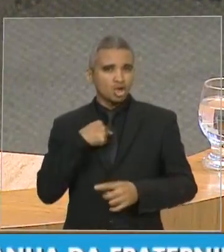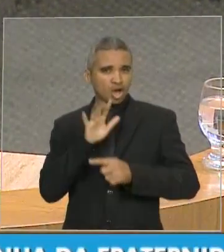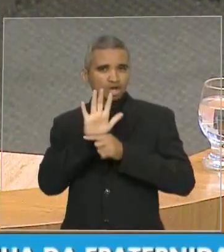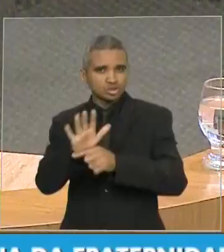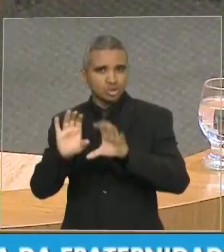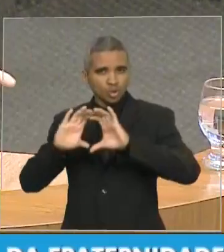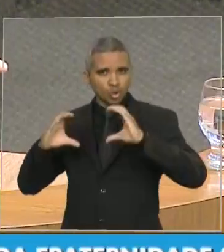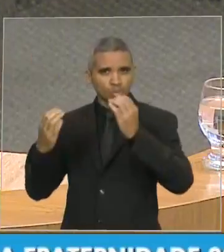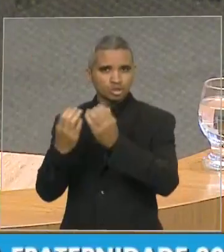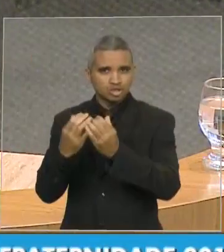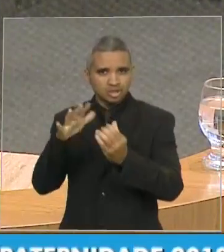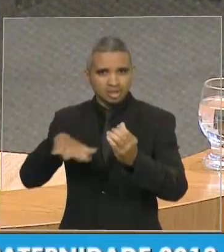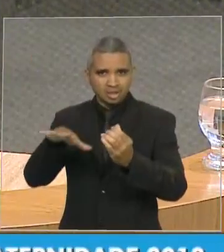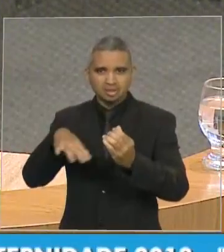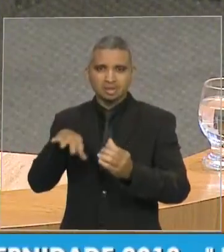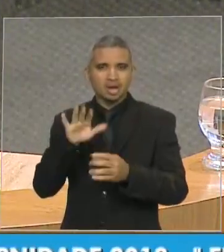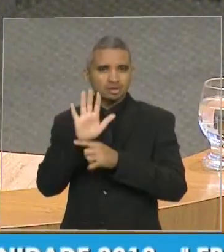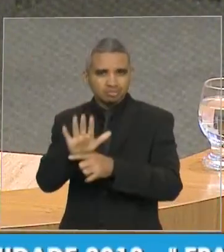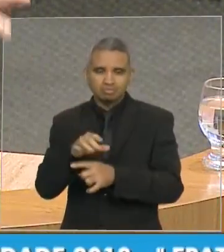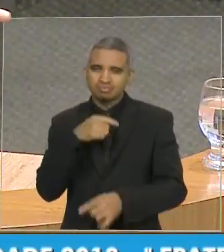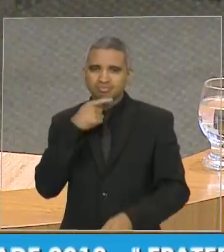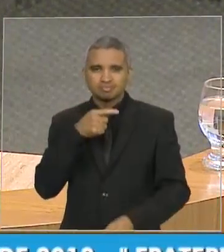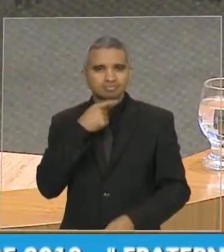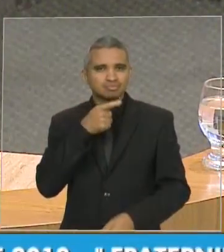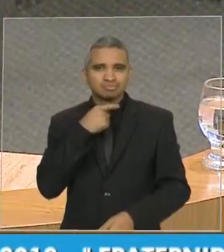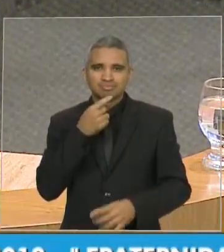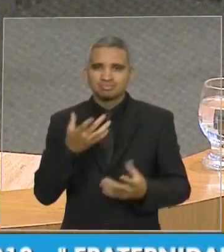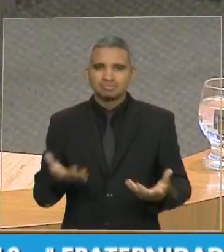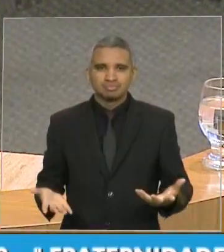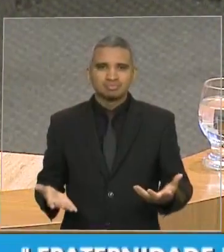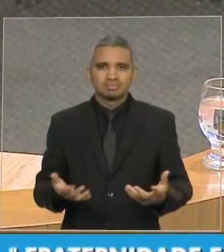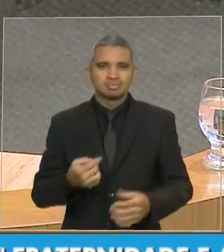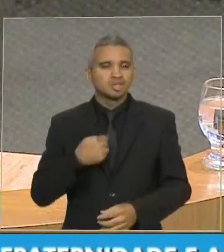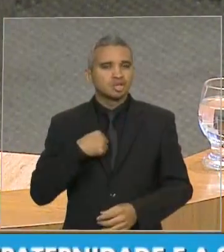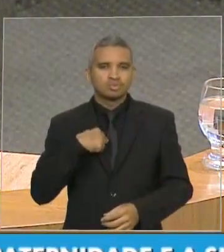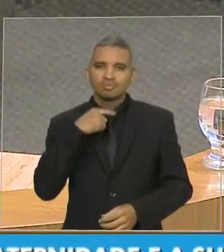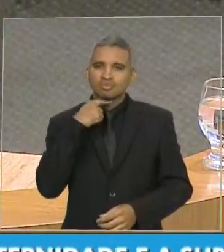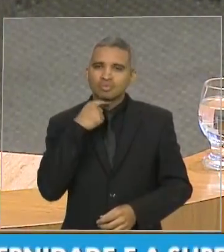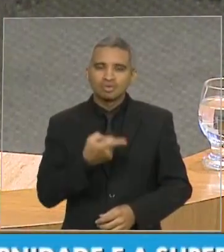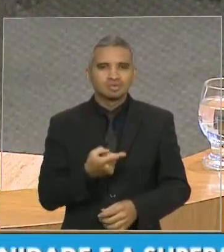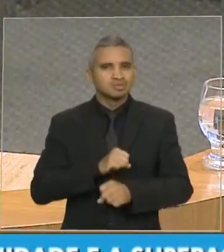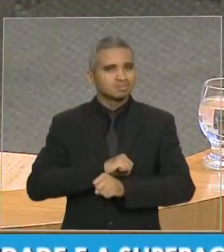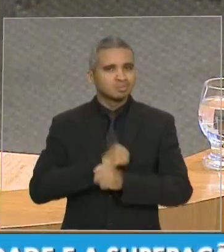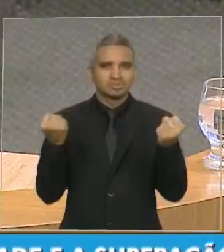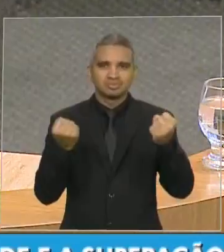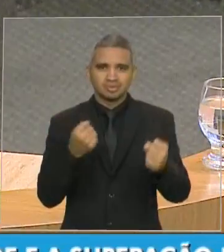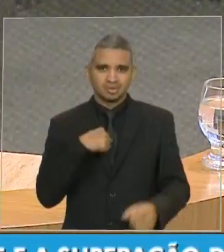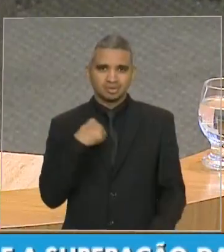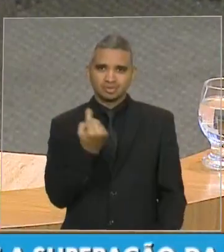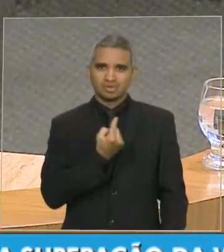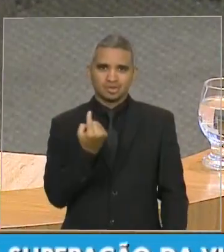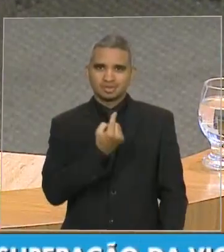comunidade, enquanto militante, atuante, de rua. Eu não consigo sozinha.